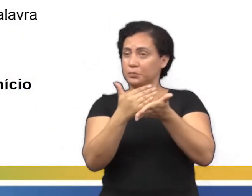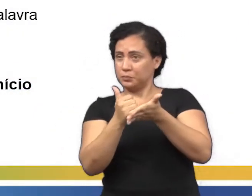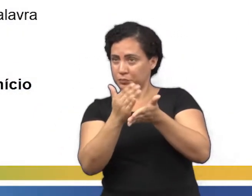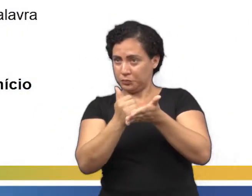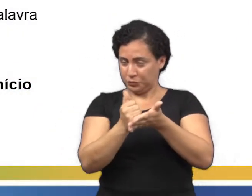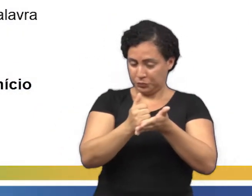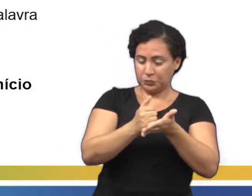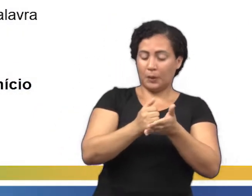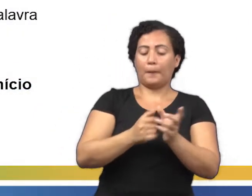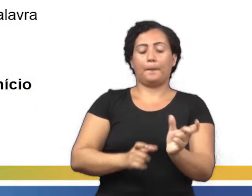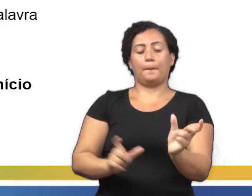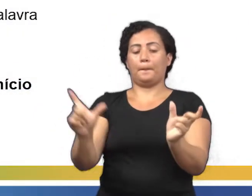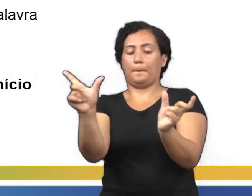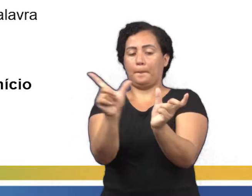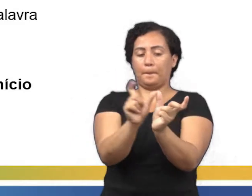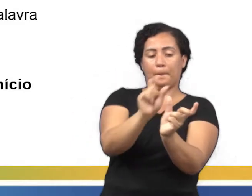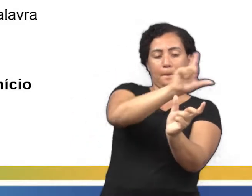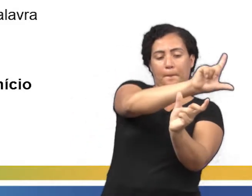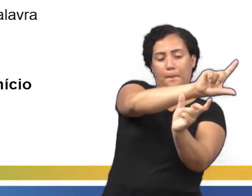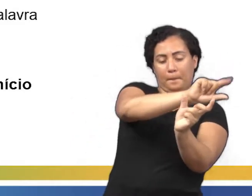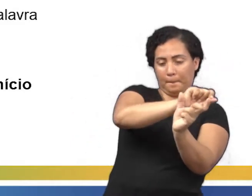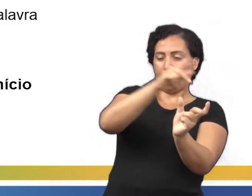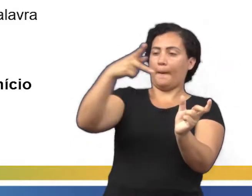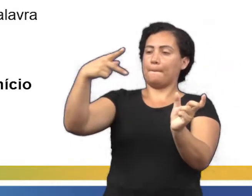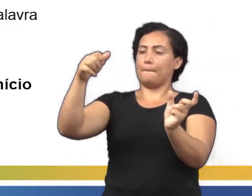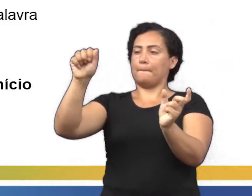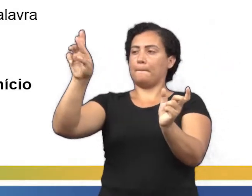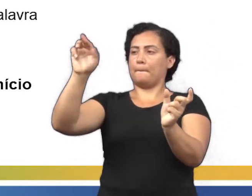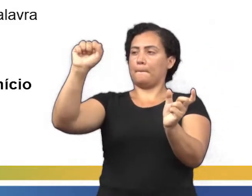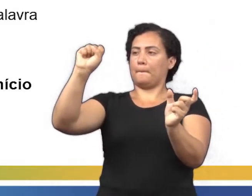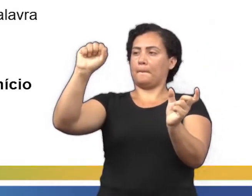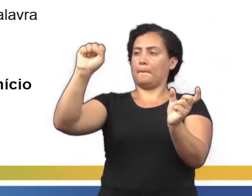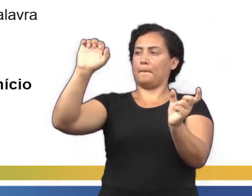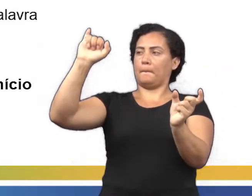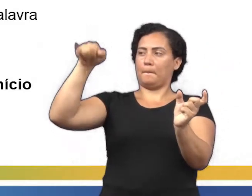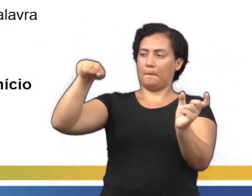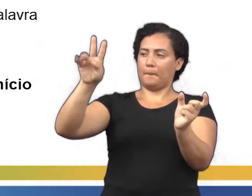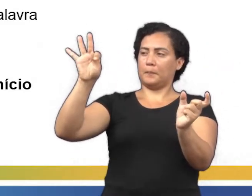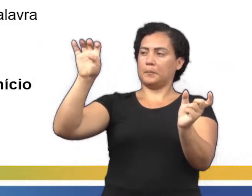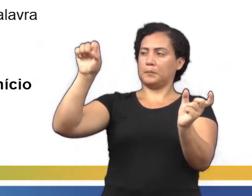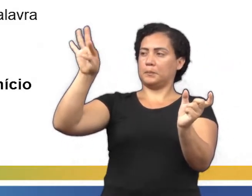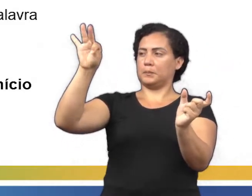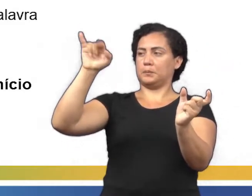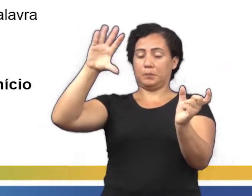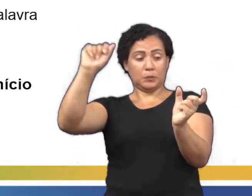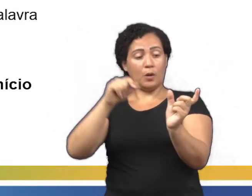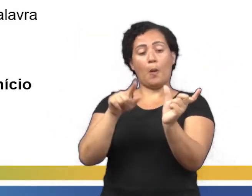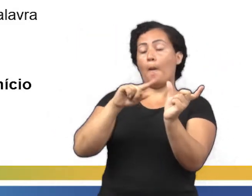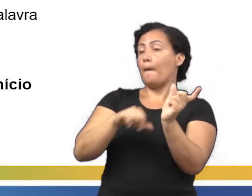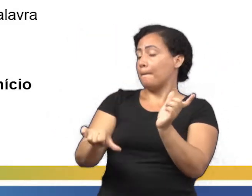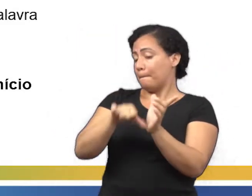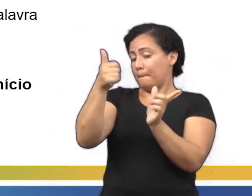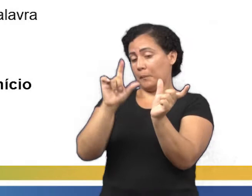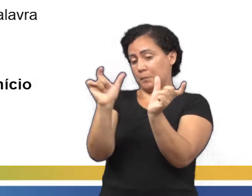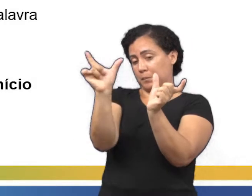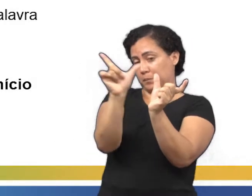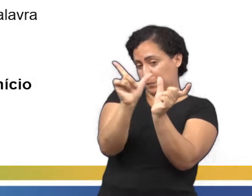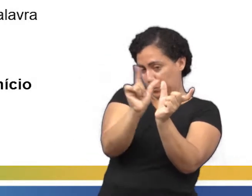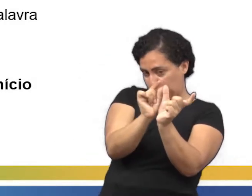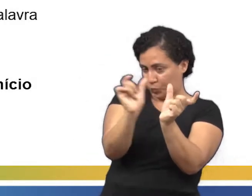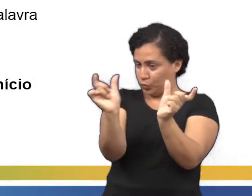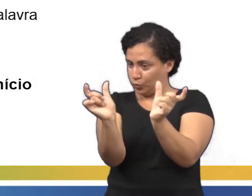em prefixal, sufixal ou parasintética. Esse primeiro processo prefixal, eu acrescento